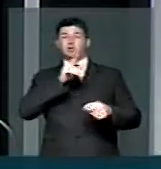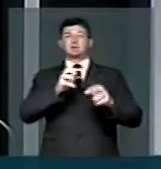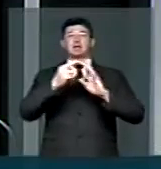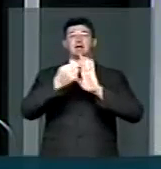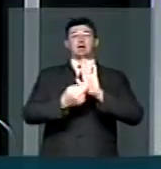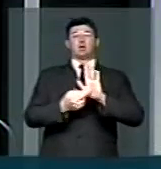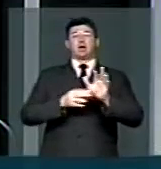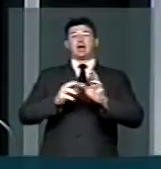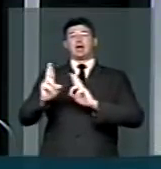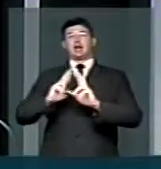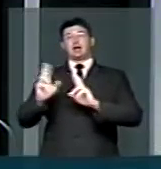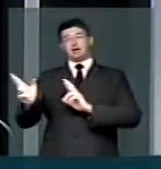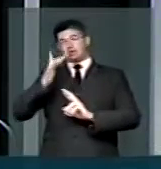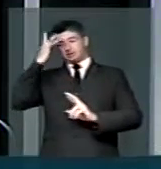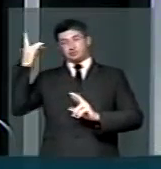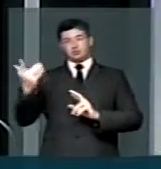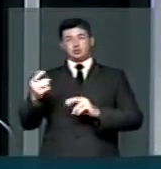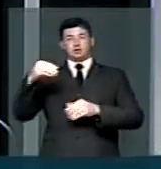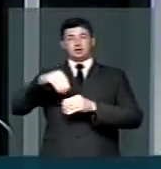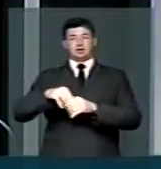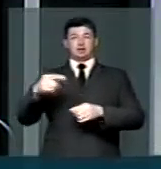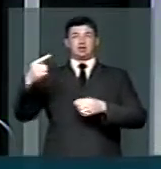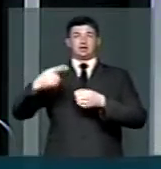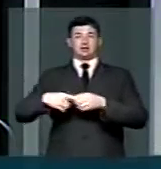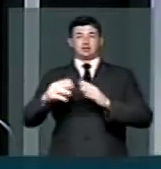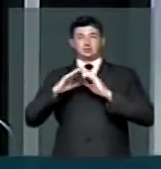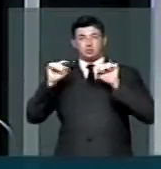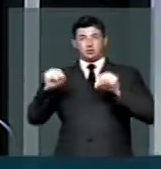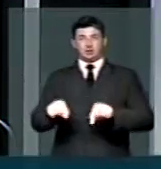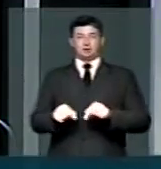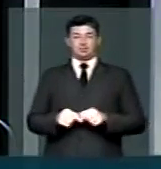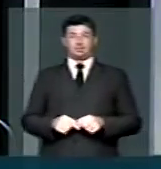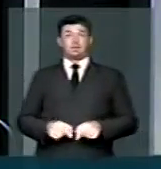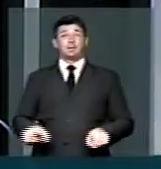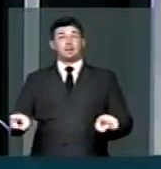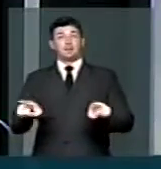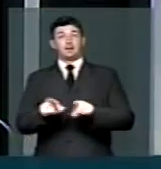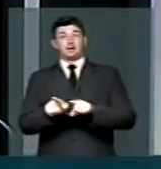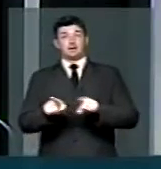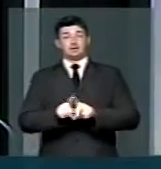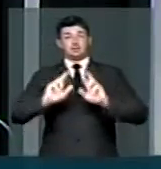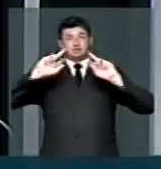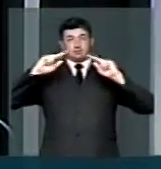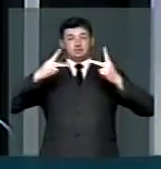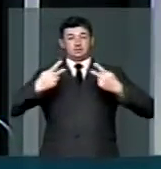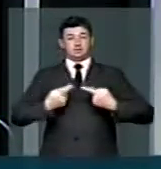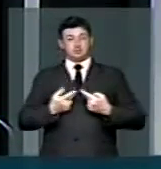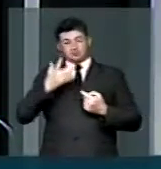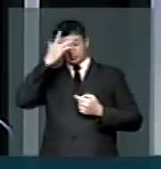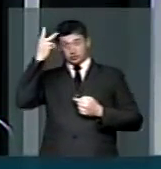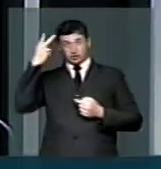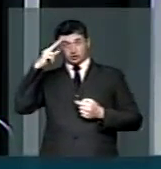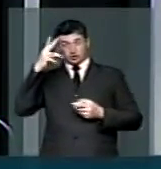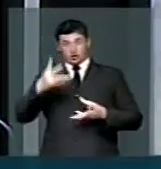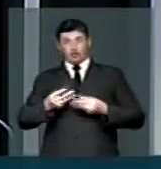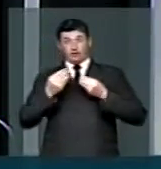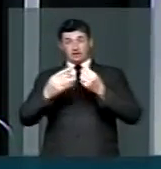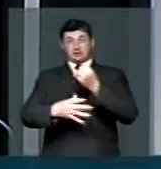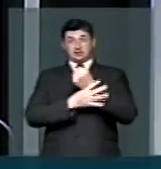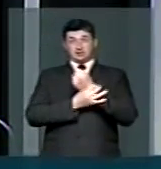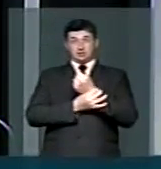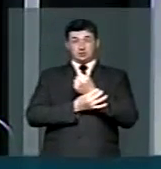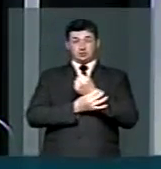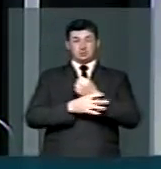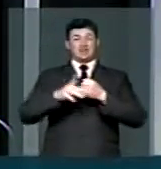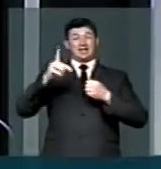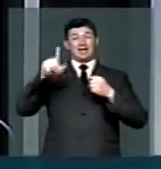relações internas das pessoas que lá viviam. Além disso, reconhecem os historiadores que a oferta de segurança